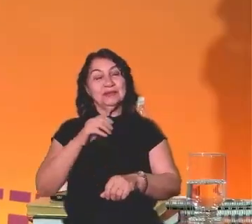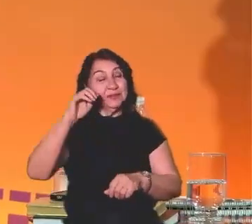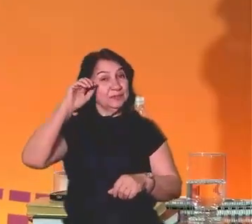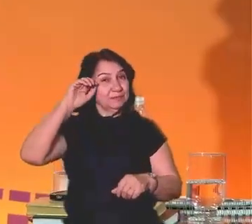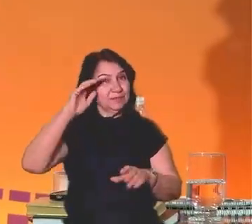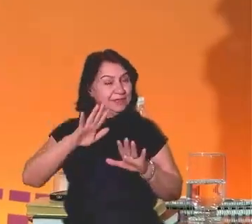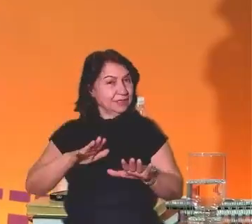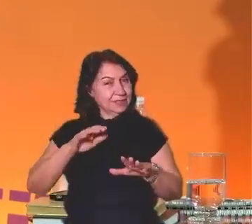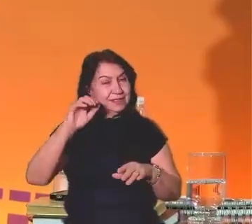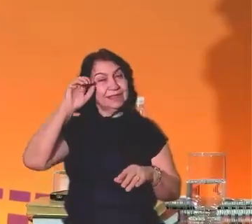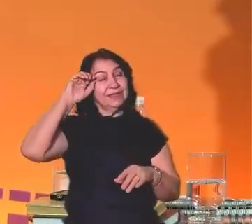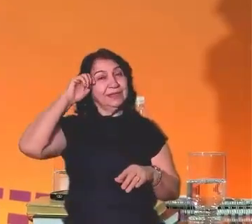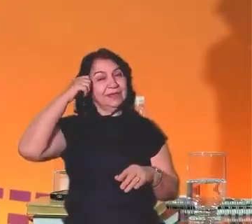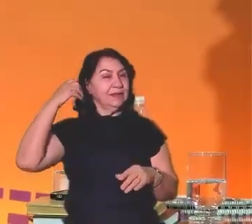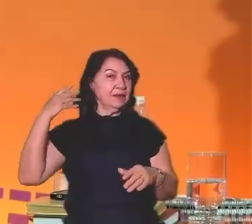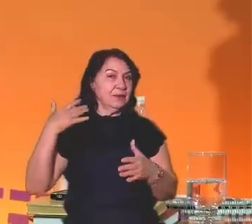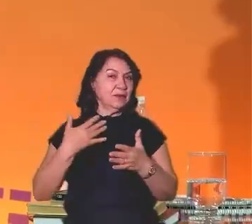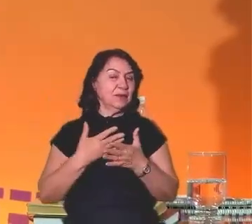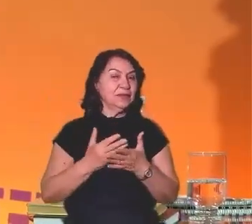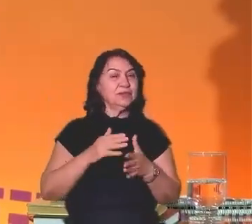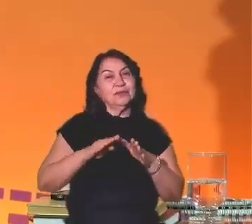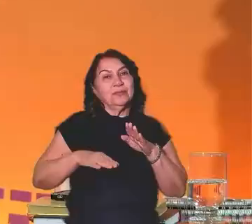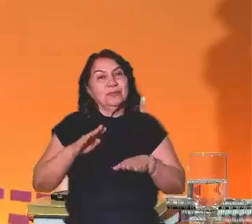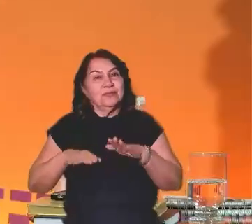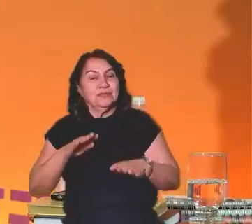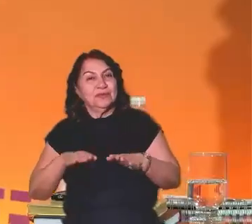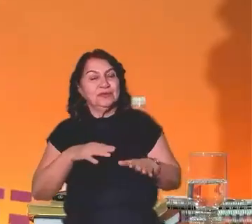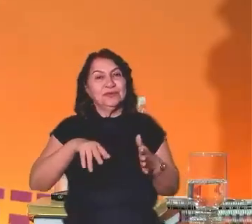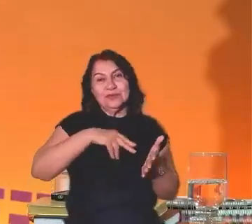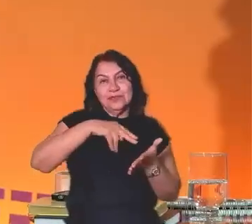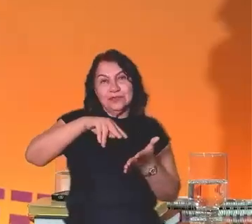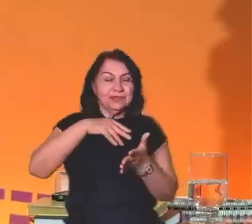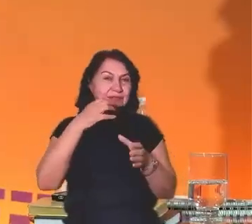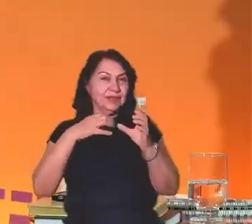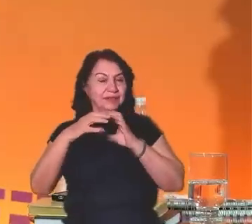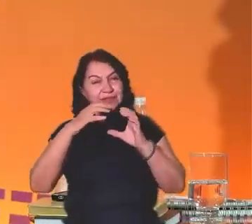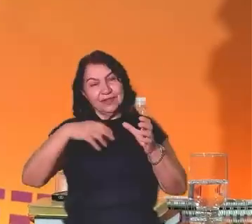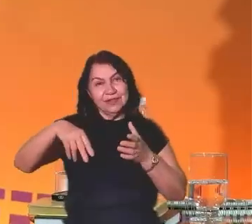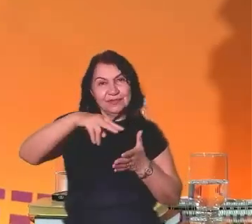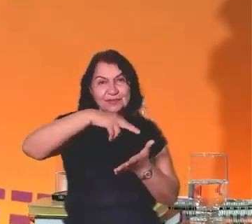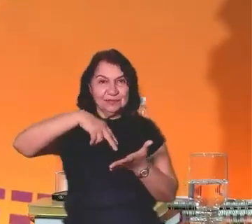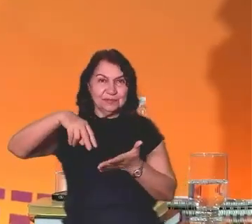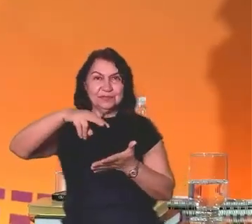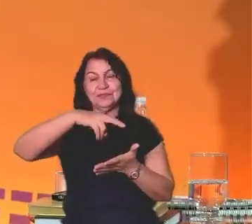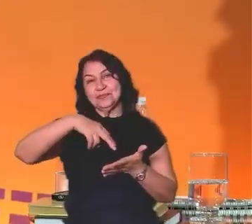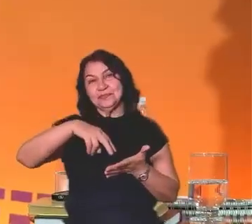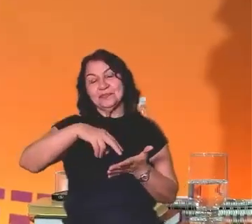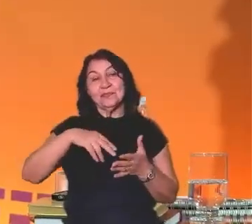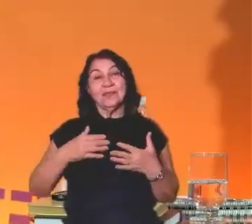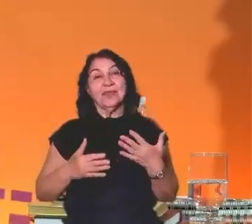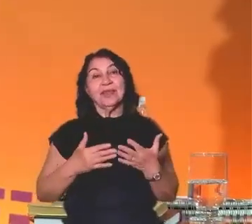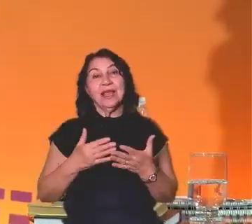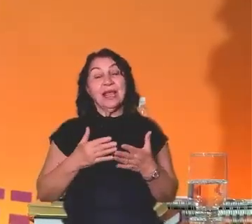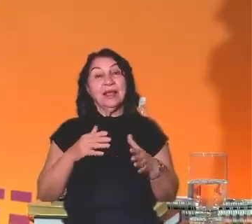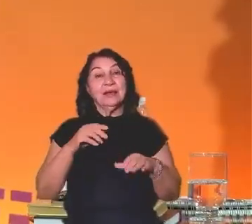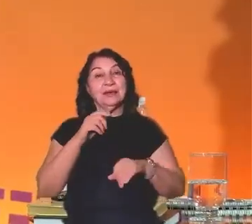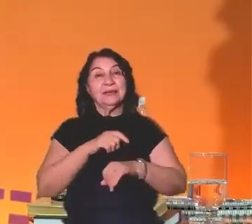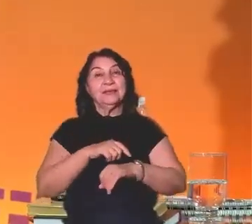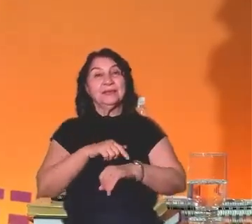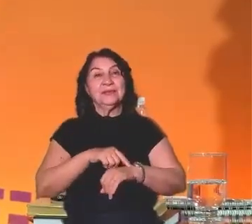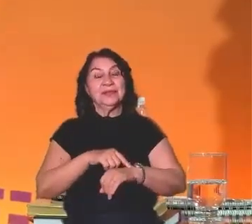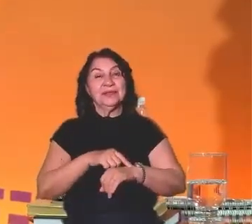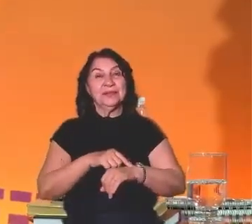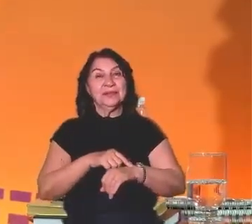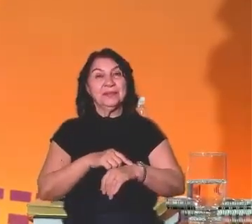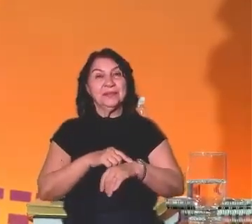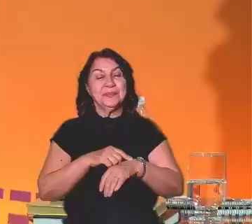é negro, a umbigada, né? O batuque que se dançava, se cantava e se rodava. E, ao mesmo tempo, ele